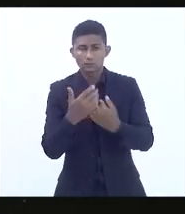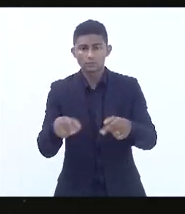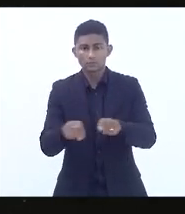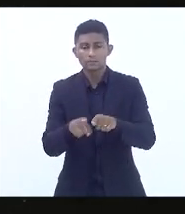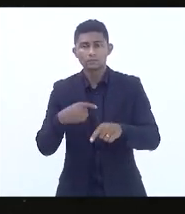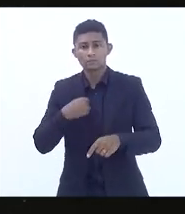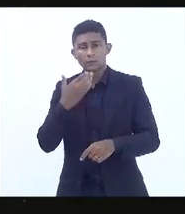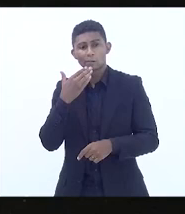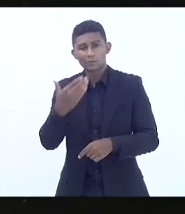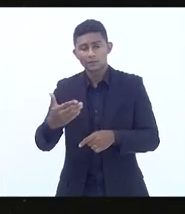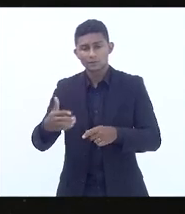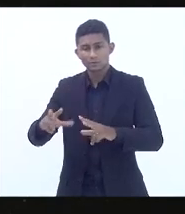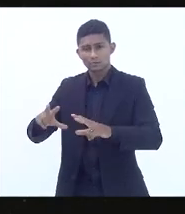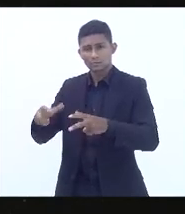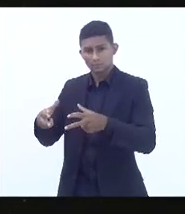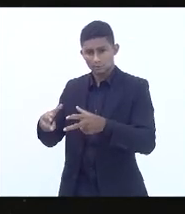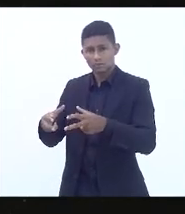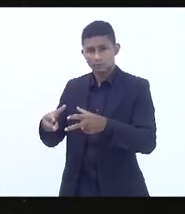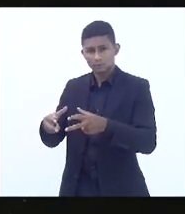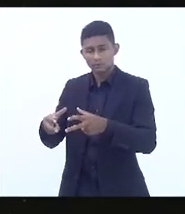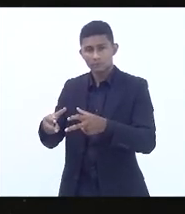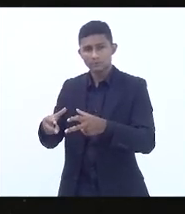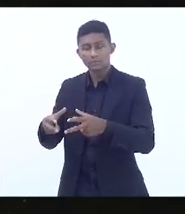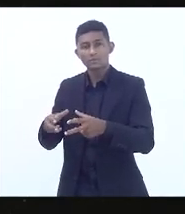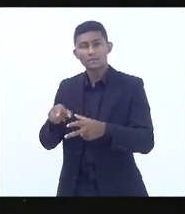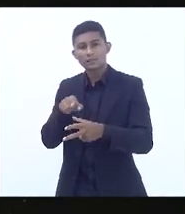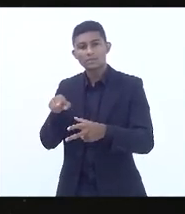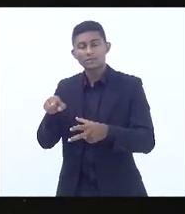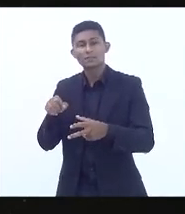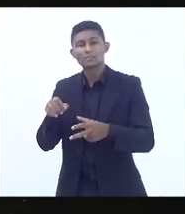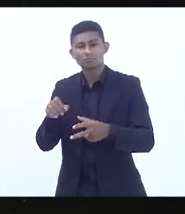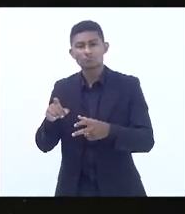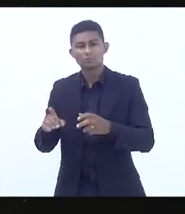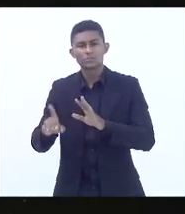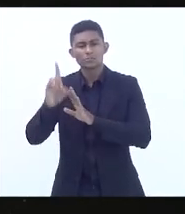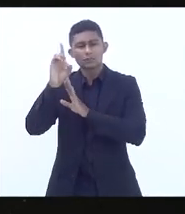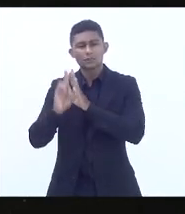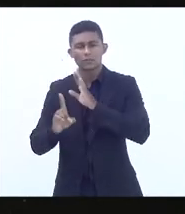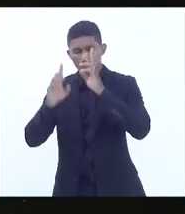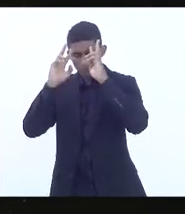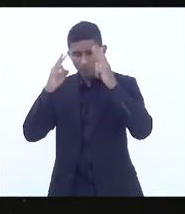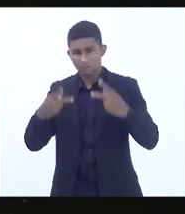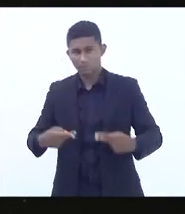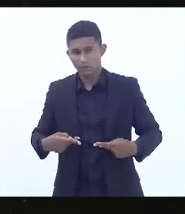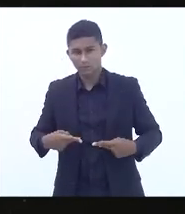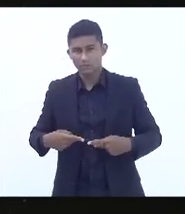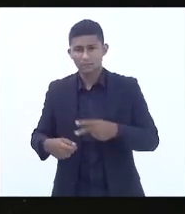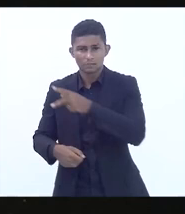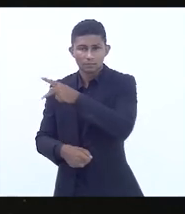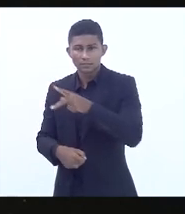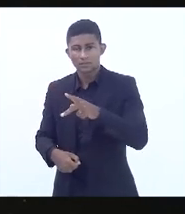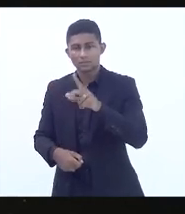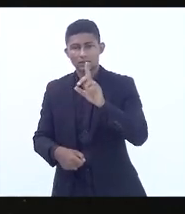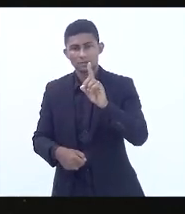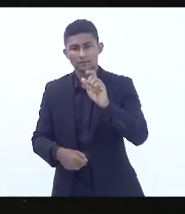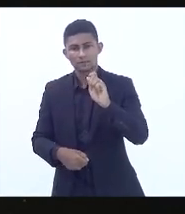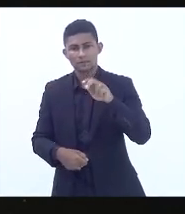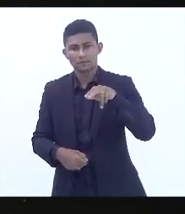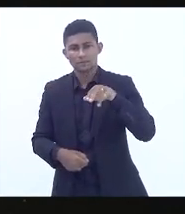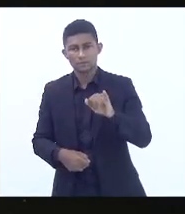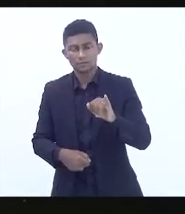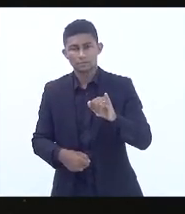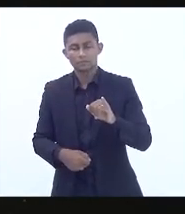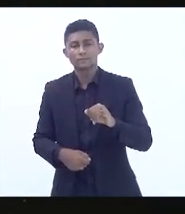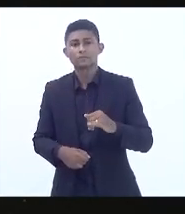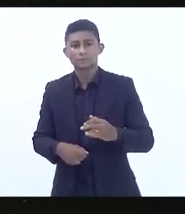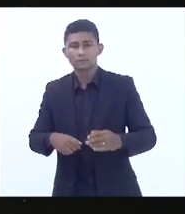pedir a Comissão de Defesa dos Direitos Humanos de Cidadania, que é a presidente Dani Monteiro.